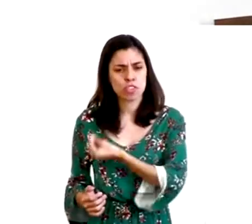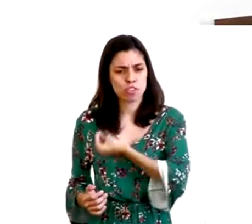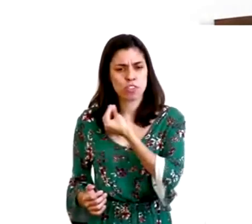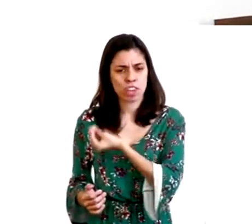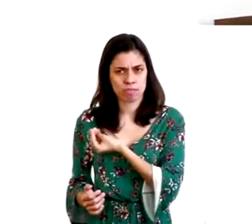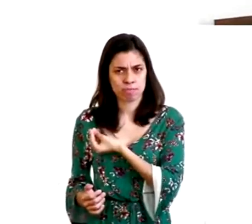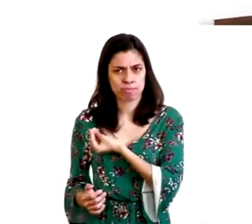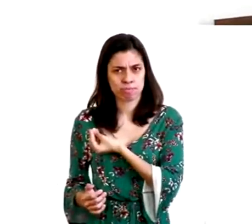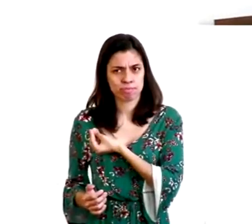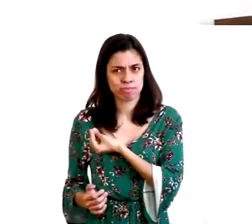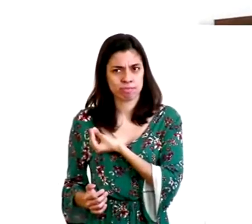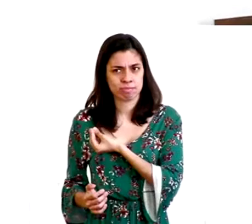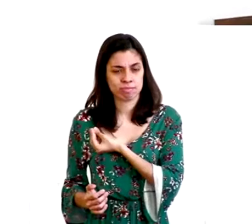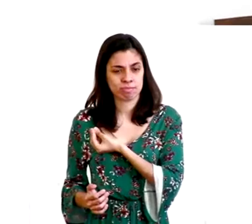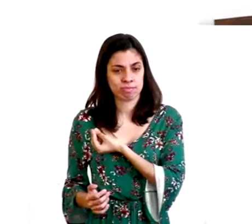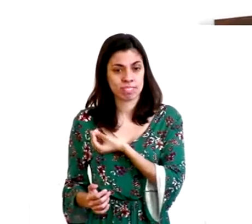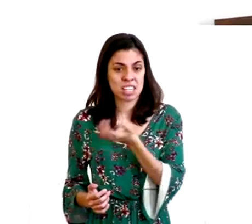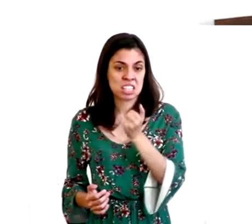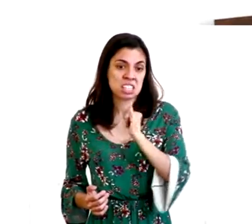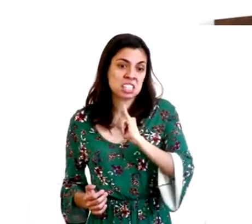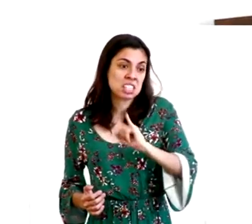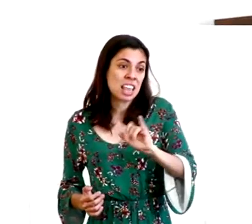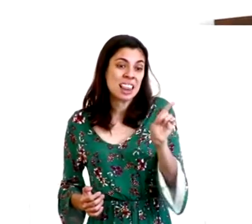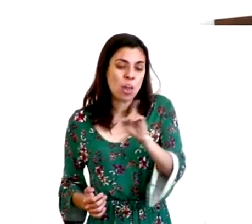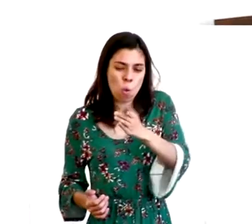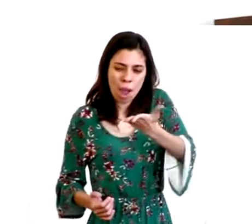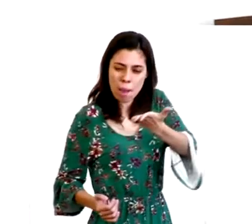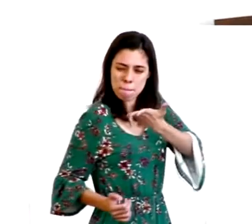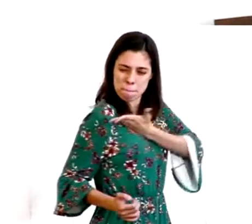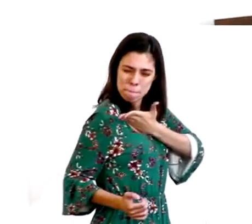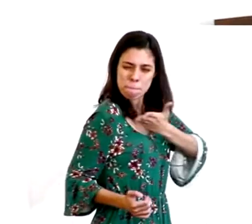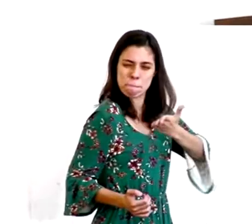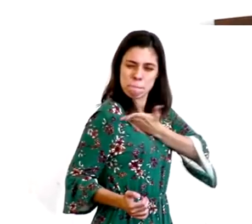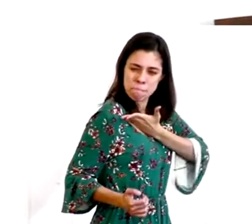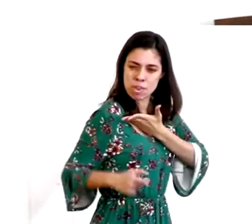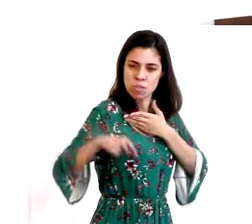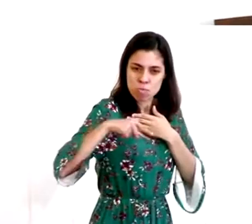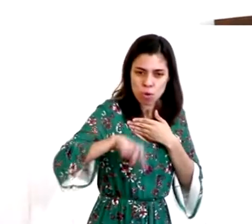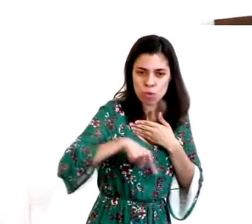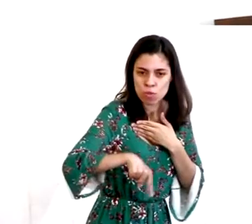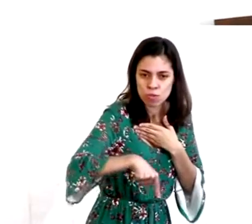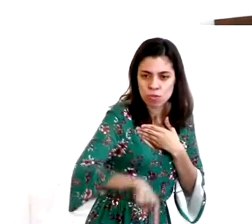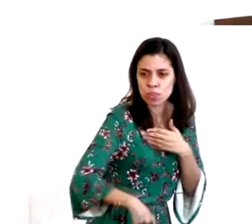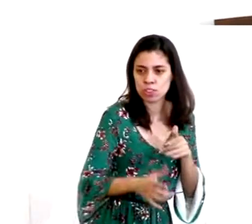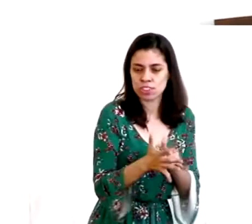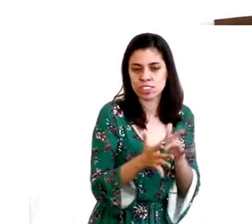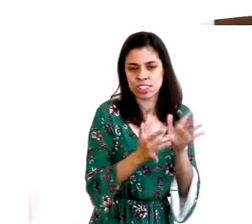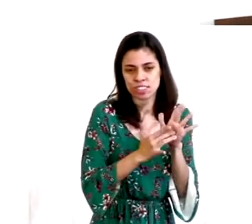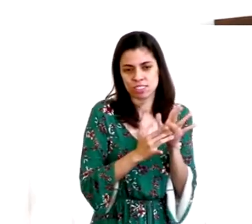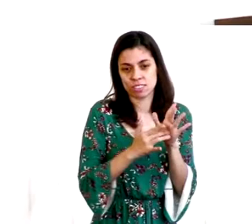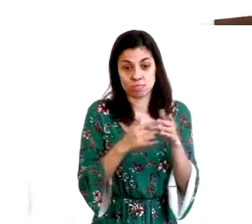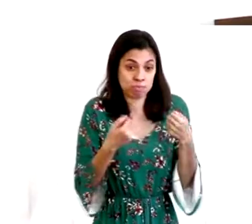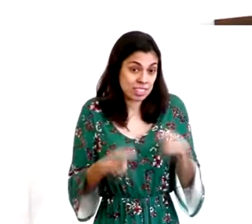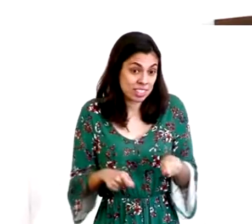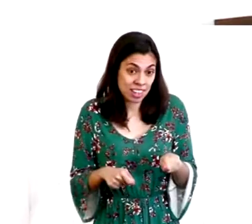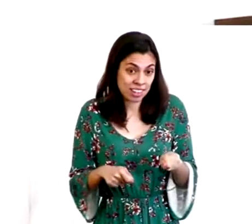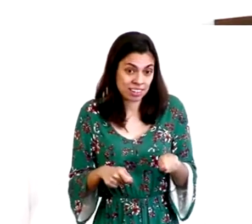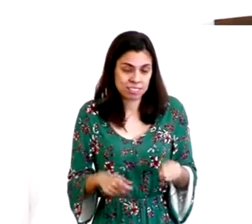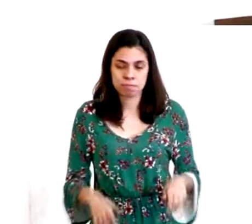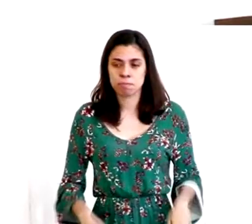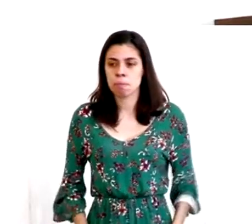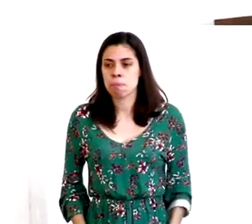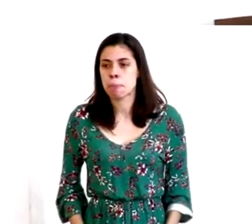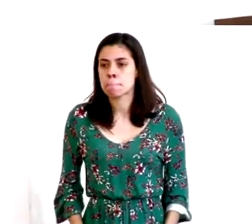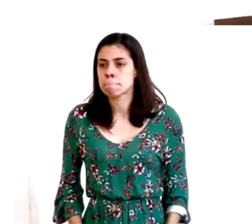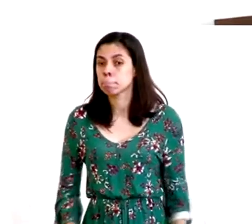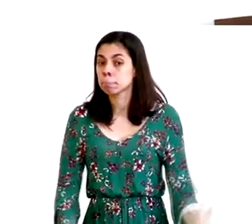Sermão do Monte sem ter um relacionamento com Jesus. E este ensino